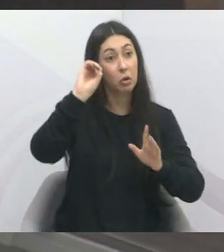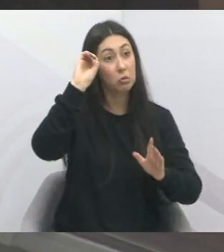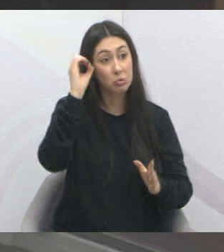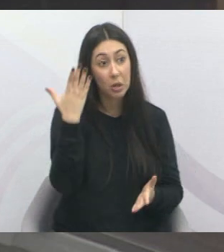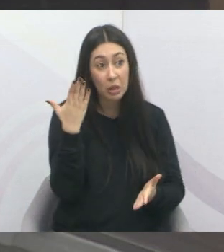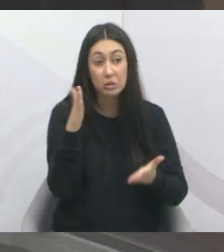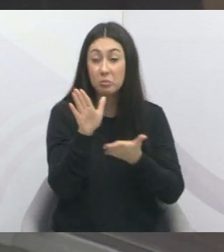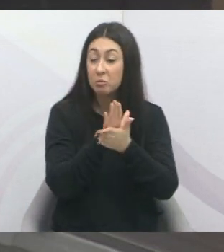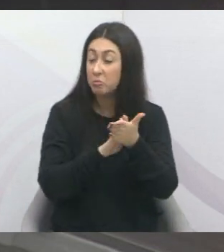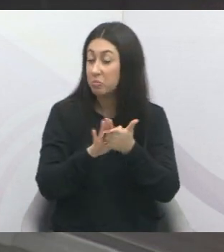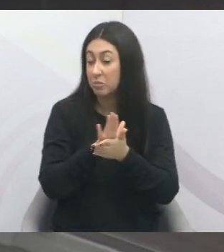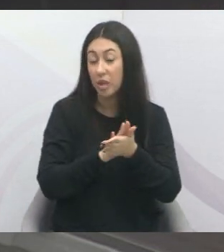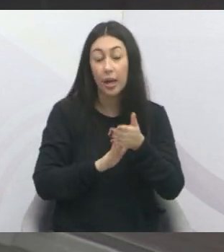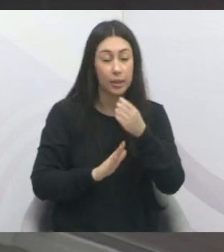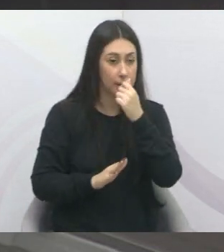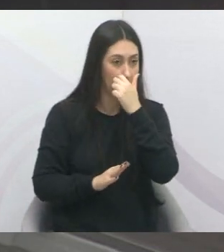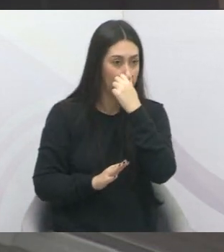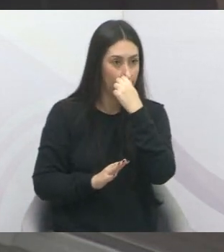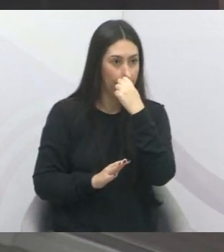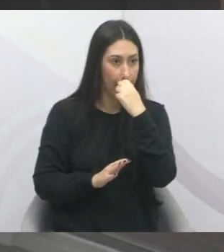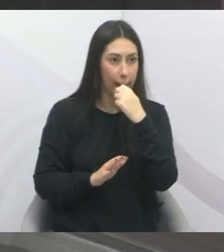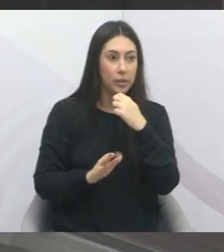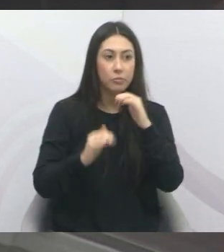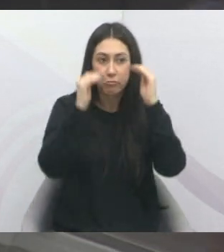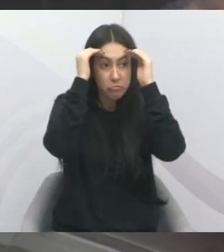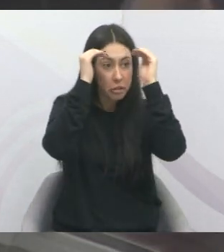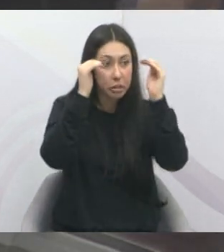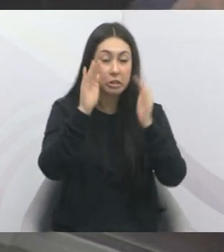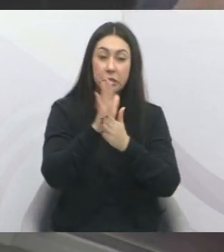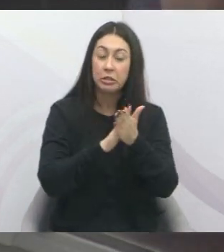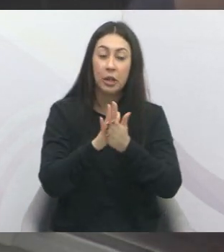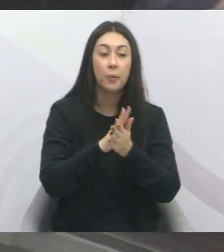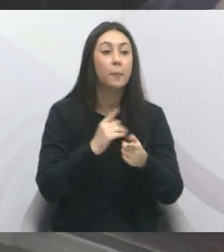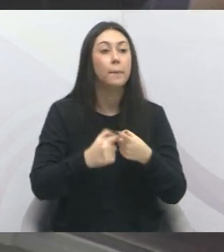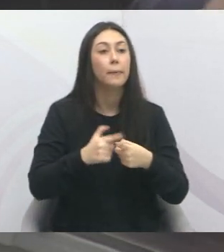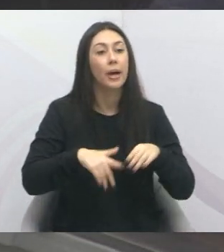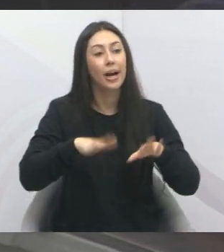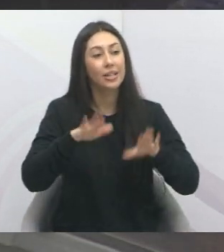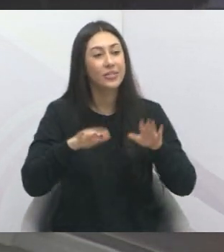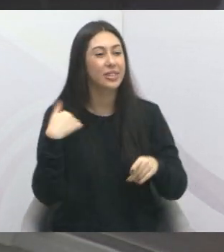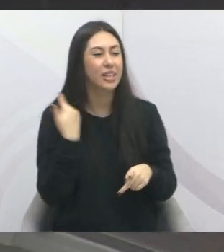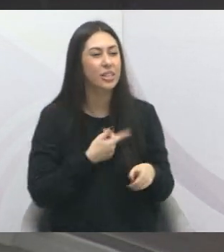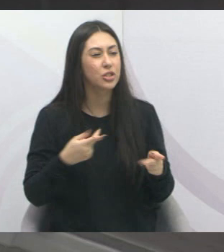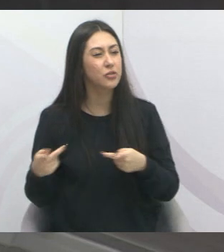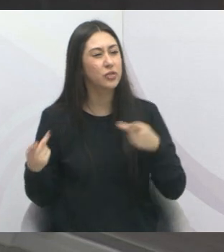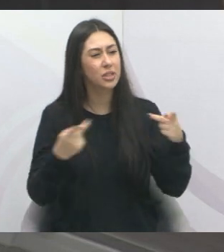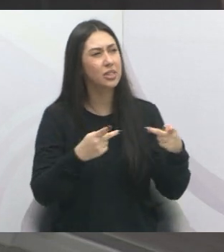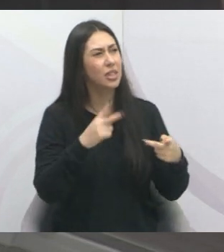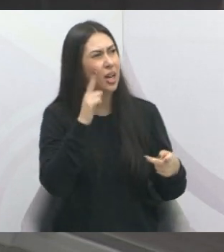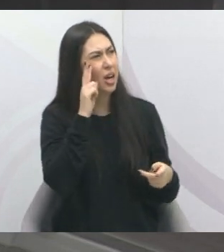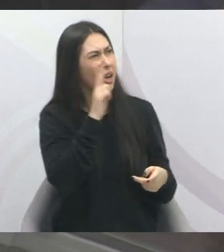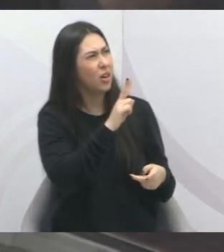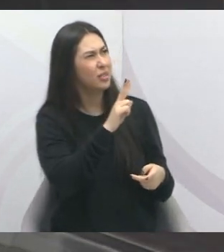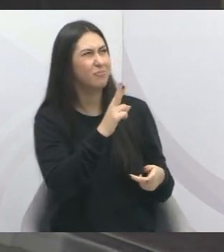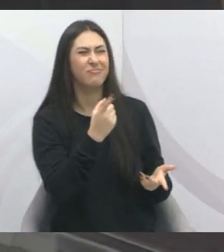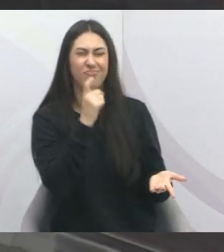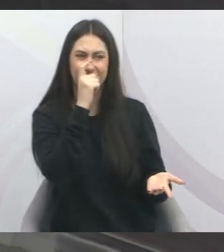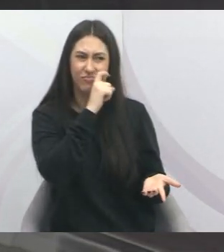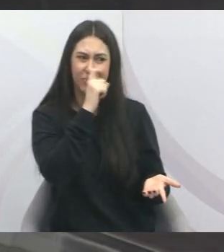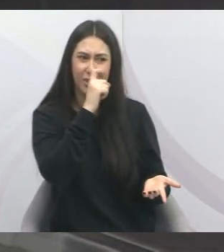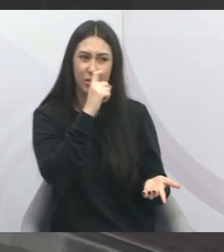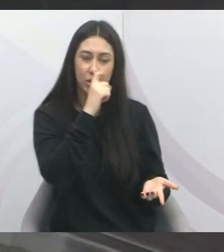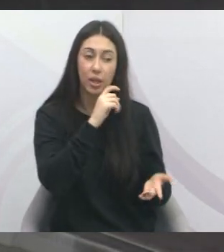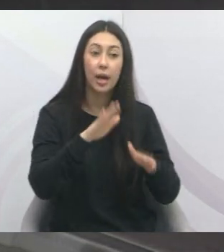ela não está sendo cumprida, porque algumas vezes a gente foi lá e os dados não são muito transparentes. Então, quando a